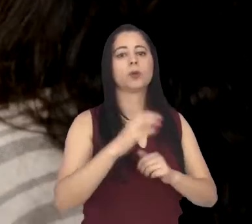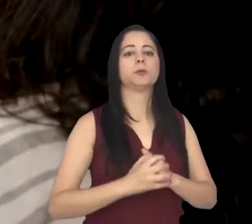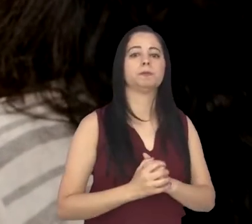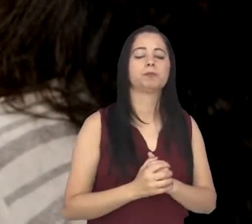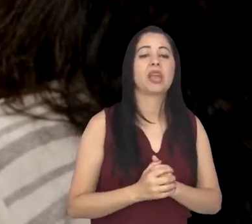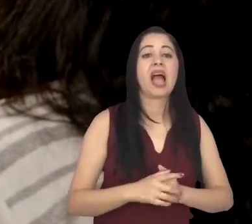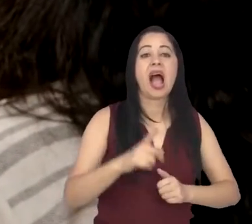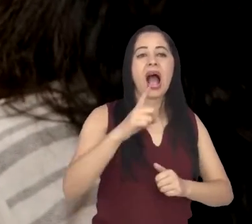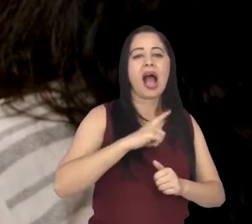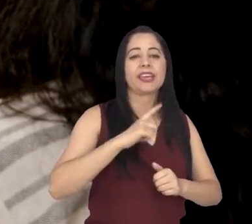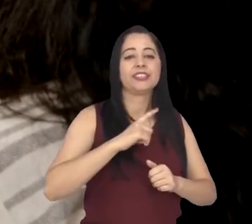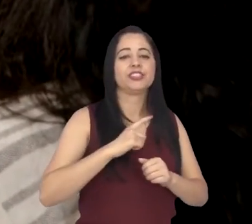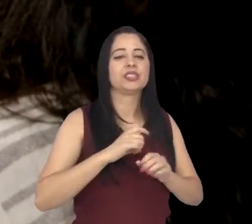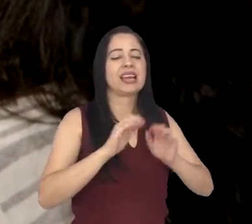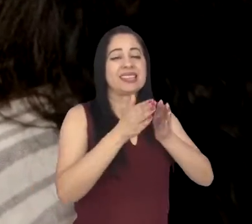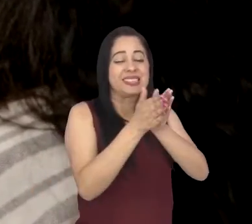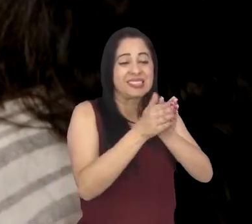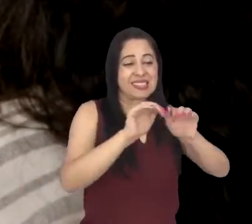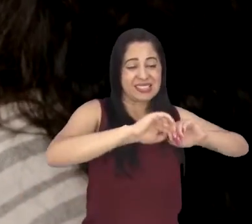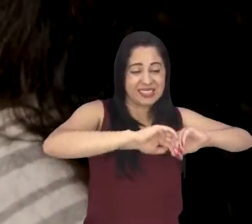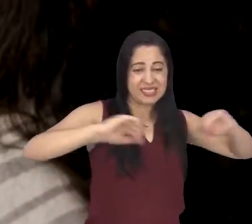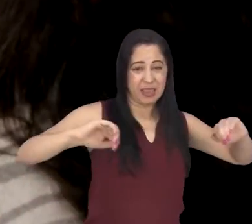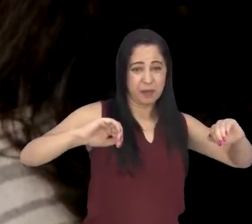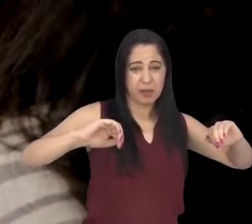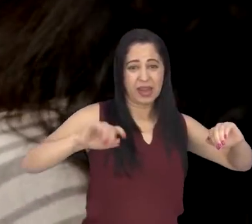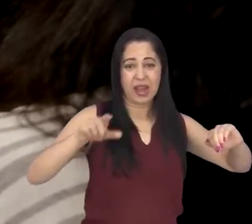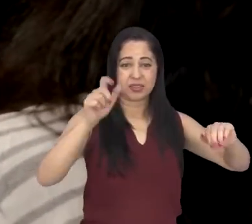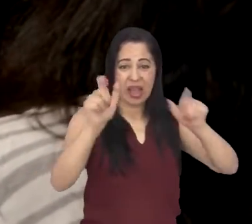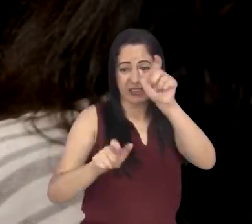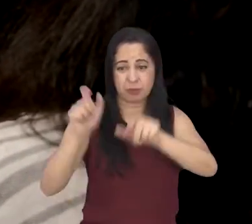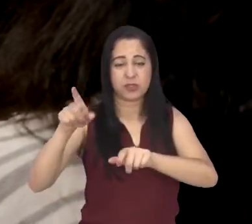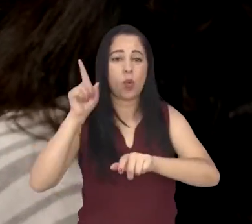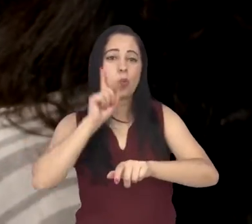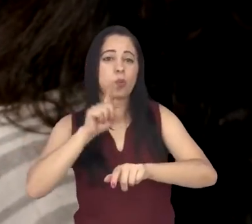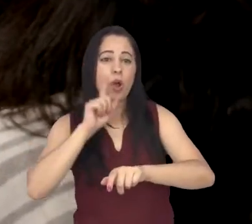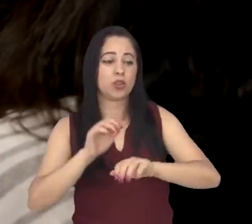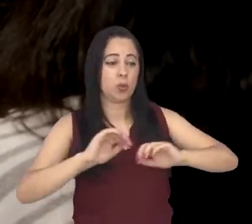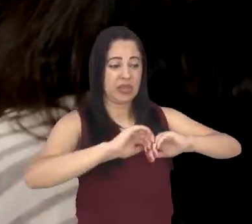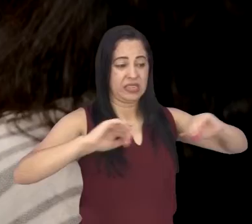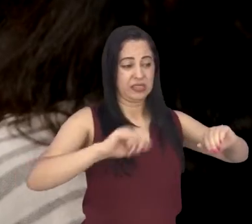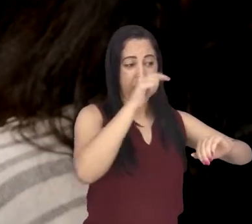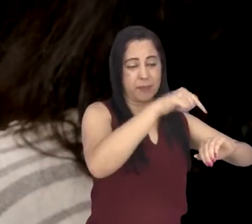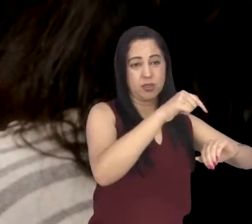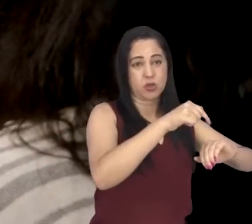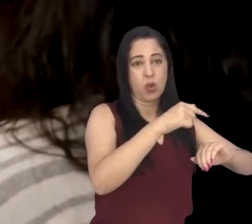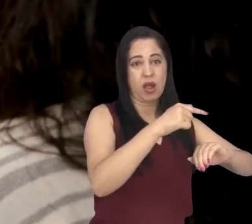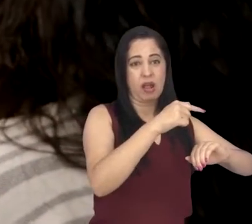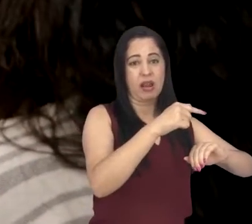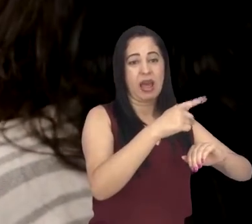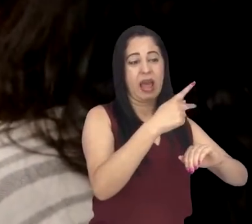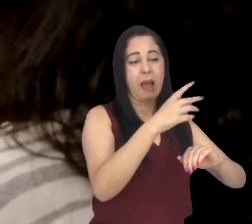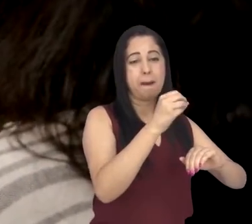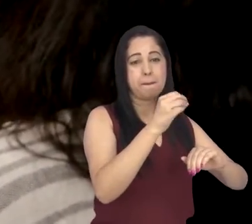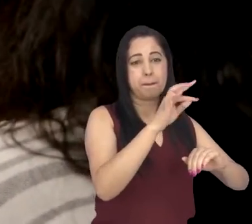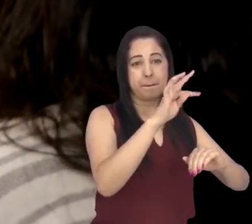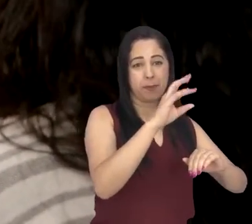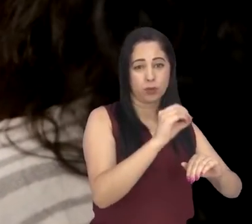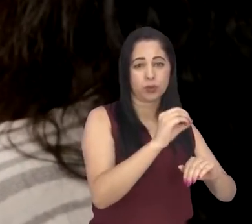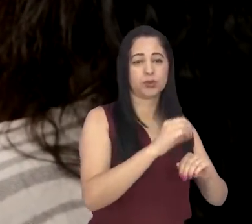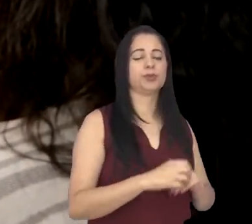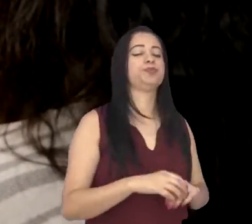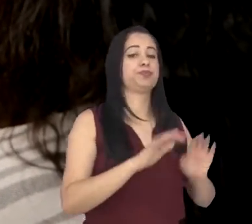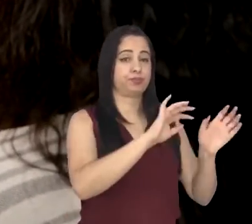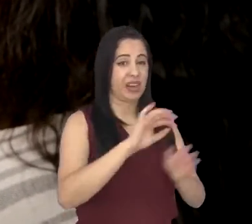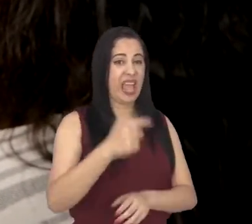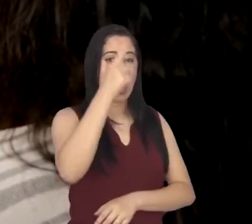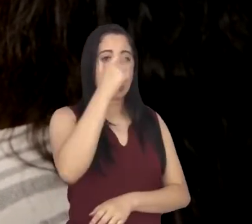dos Estados Unidos e fazendo terrorismo, soltavam bomba. Primeira coisa que eu cheguei, fui para o hotel, no Holiday Inn, deixei minhas coisas